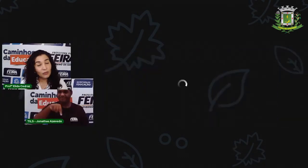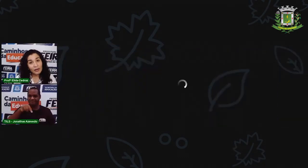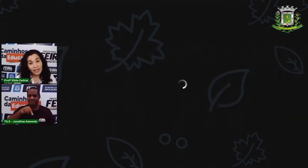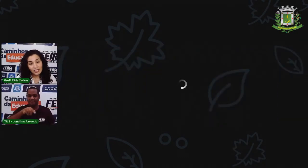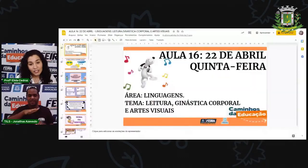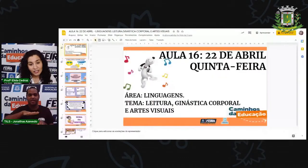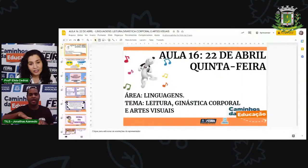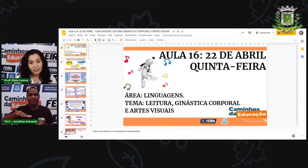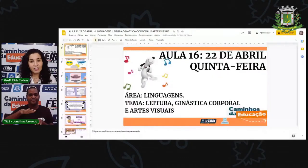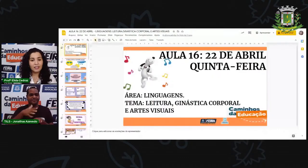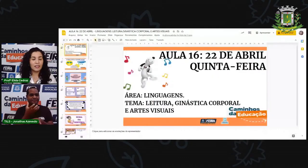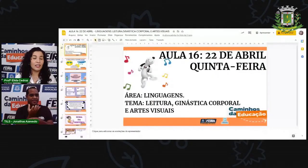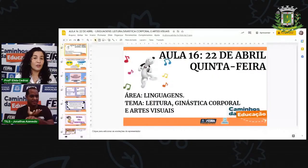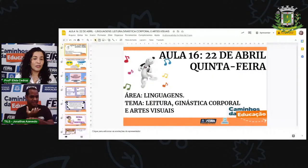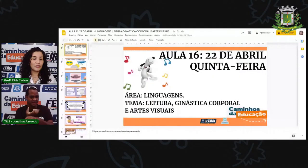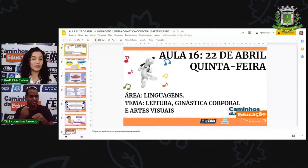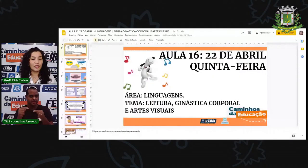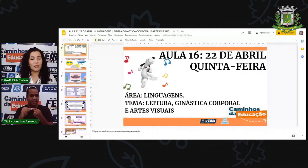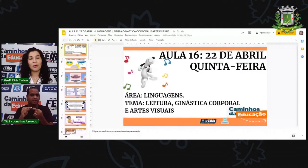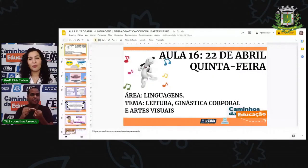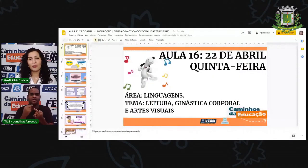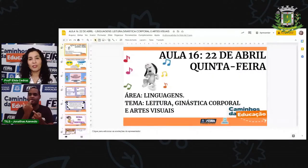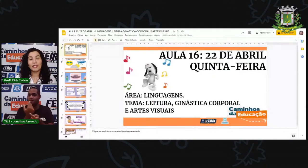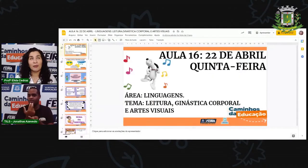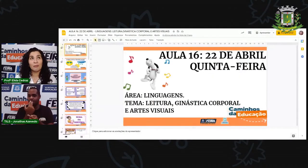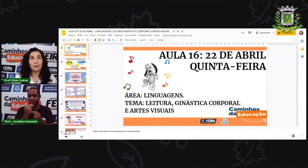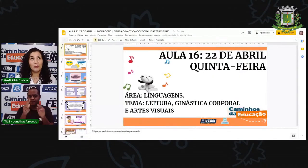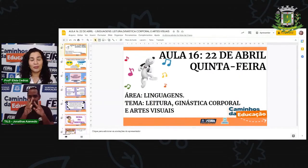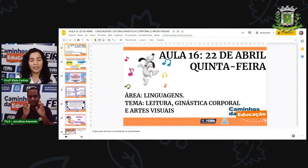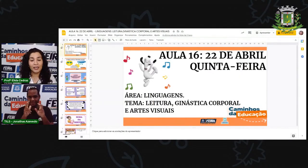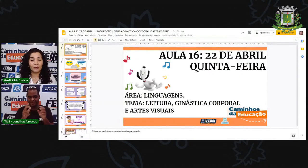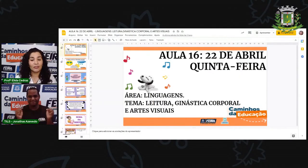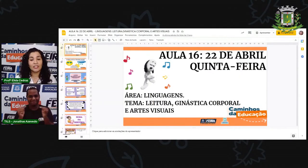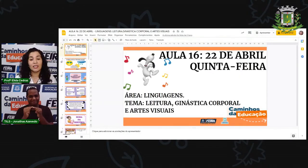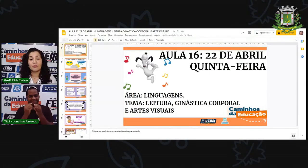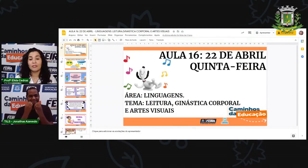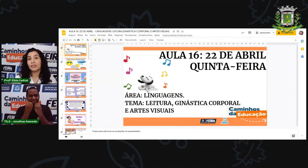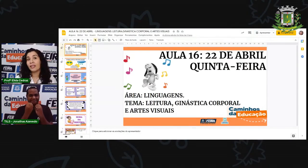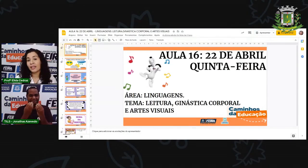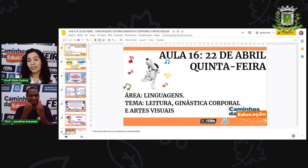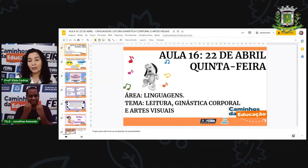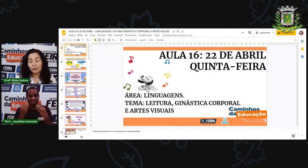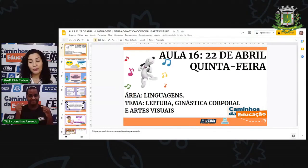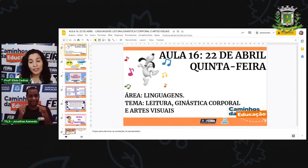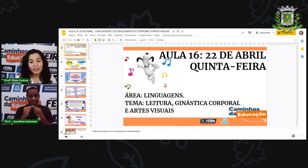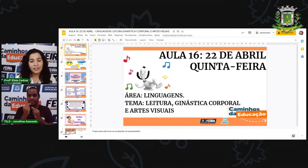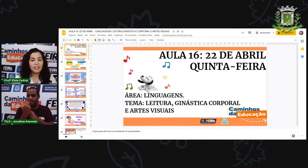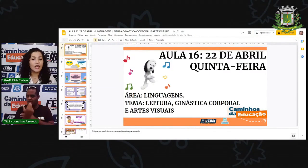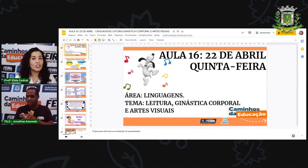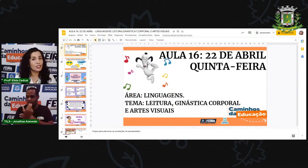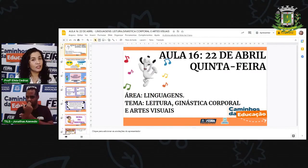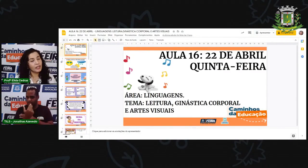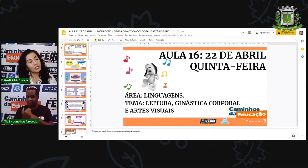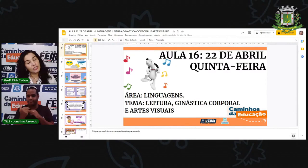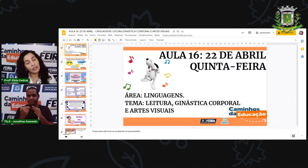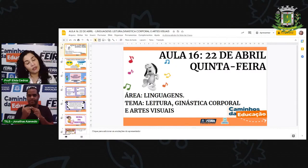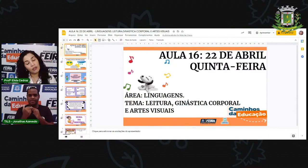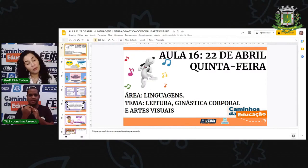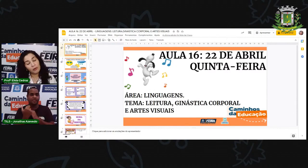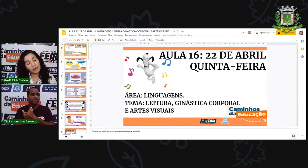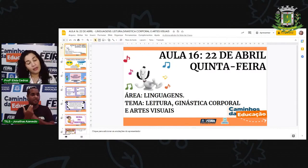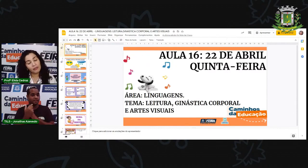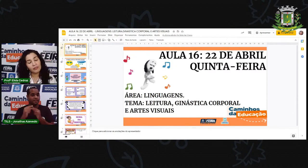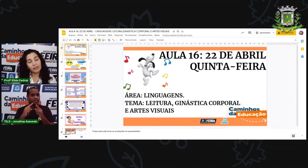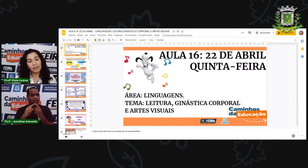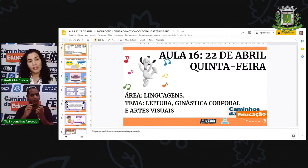de linguagem e o nosso tema hoje é muito legal. Nós temos leitura, ginástica